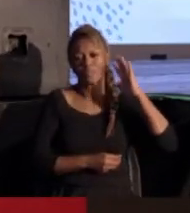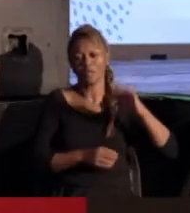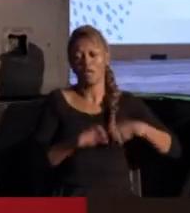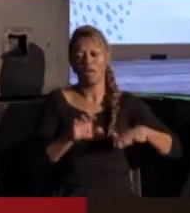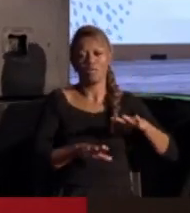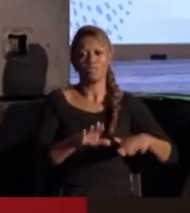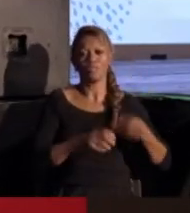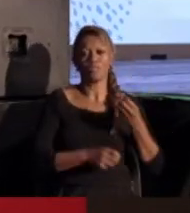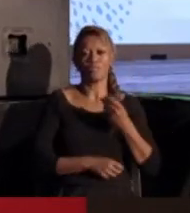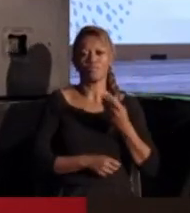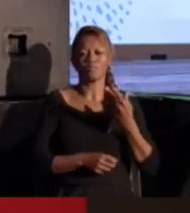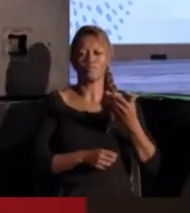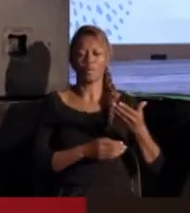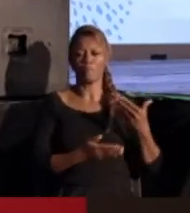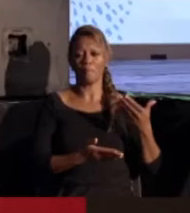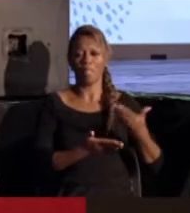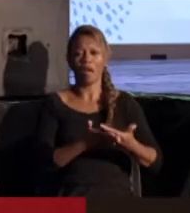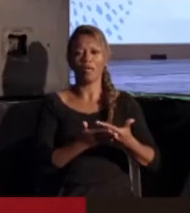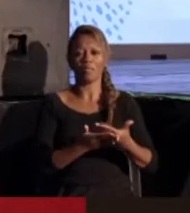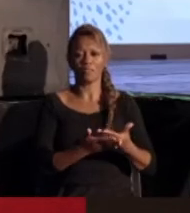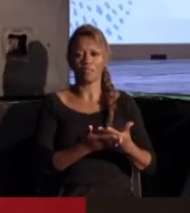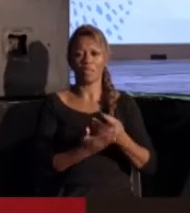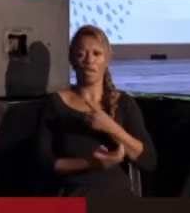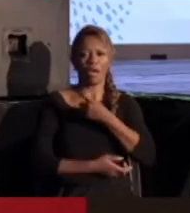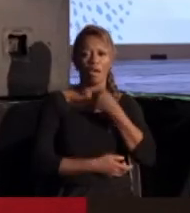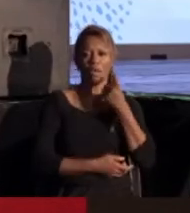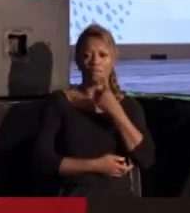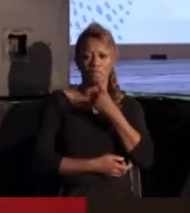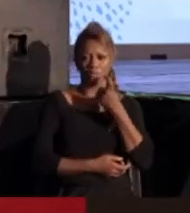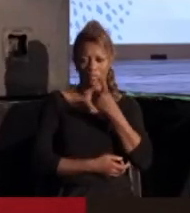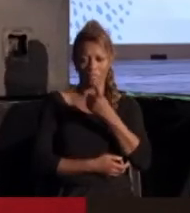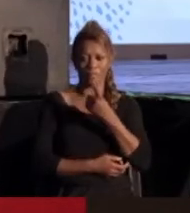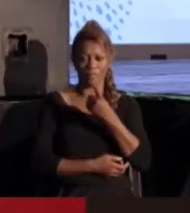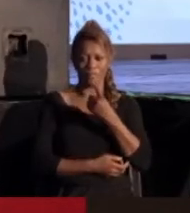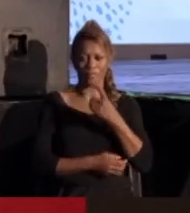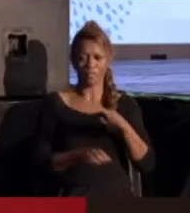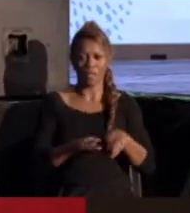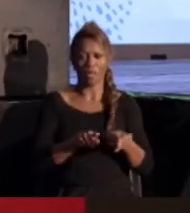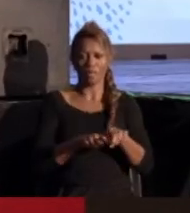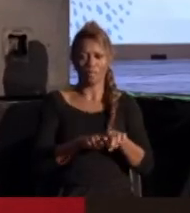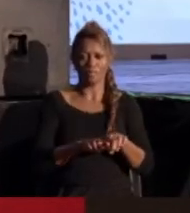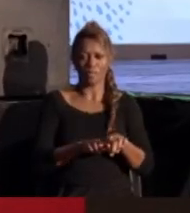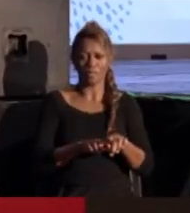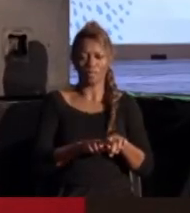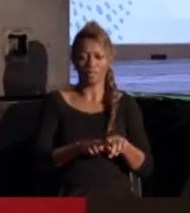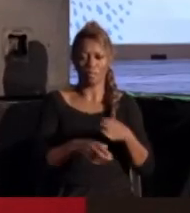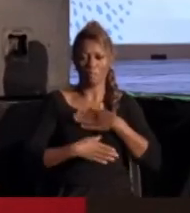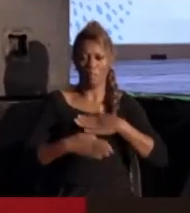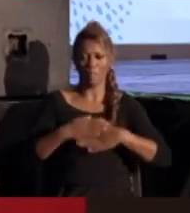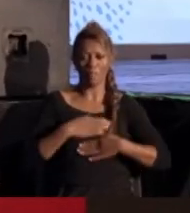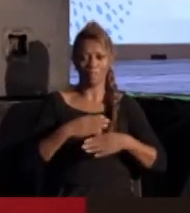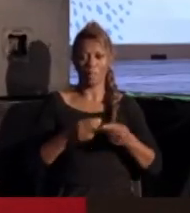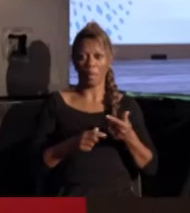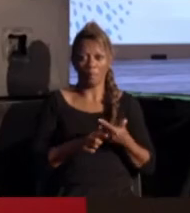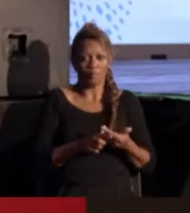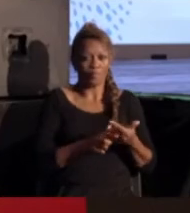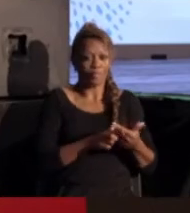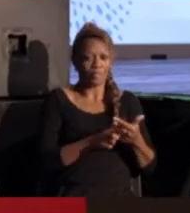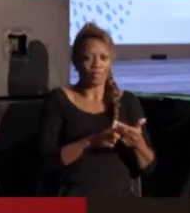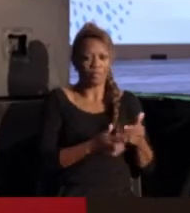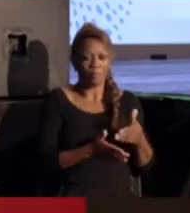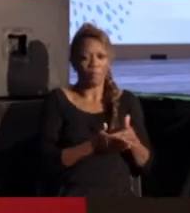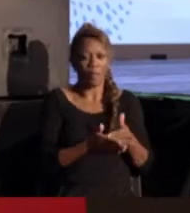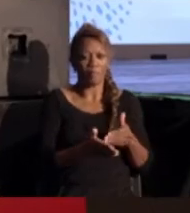odontológicas acerca do adoecimento bucal e acerca do adoecimento humano extremamente